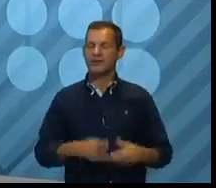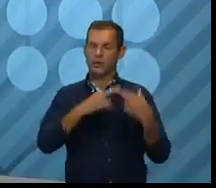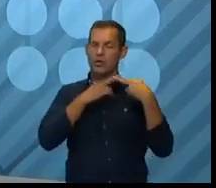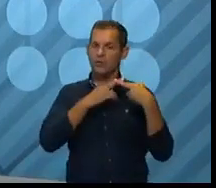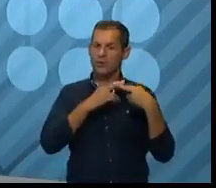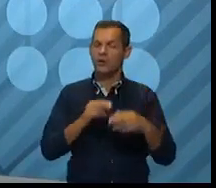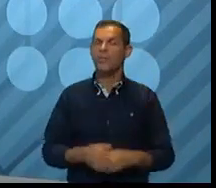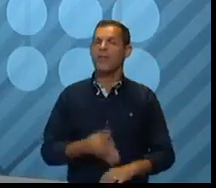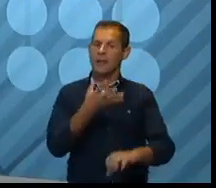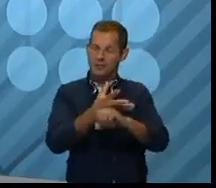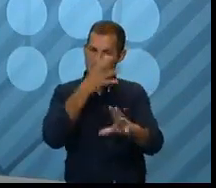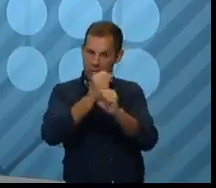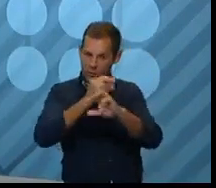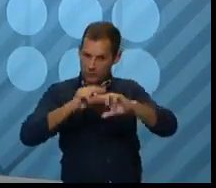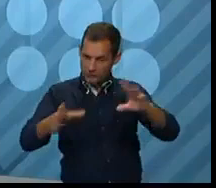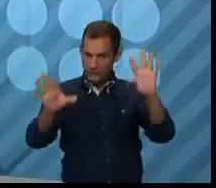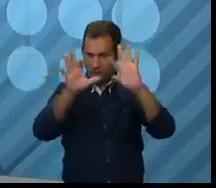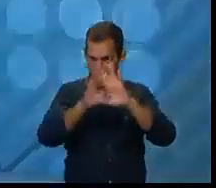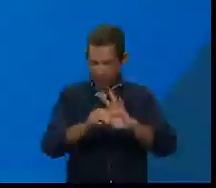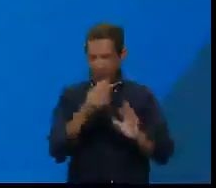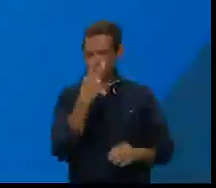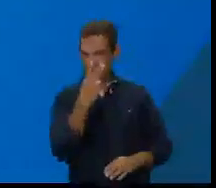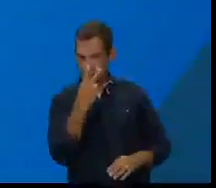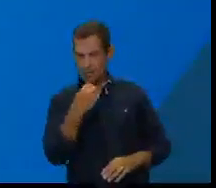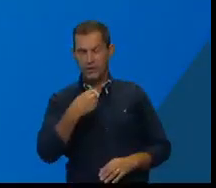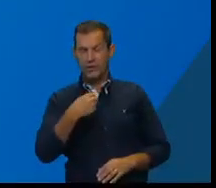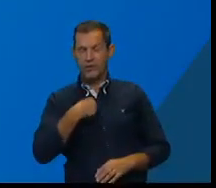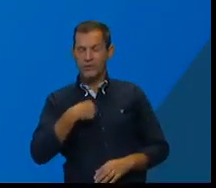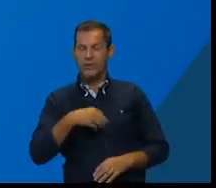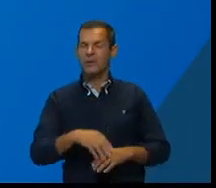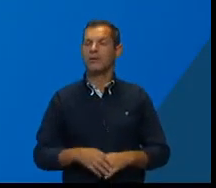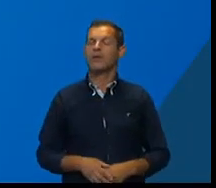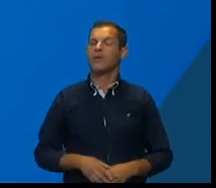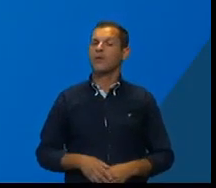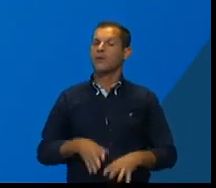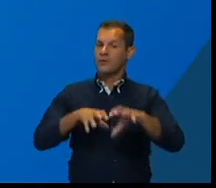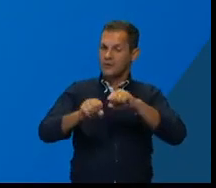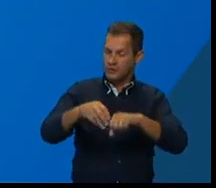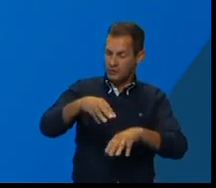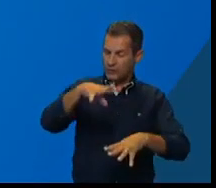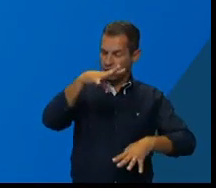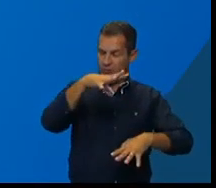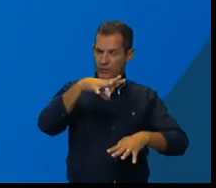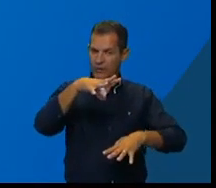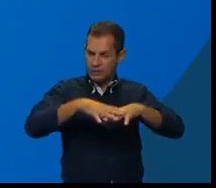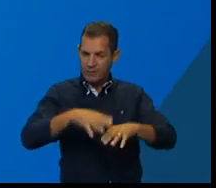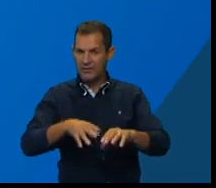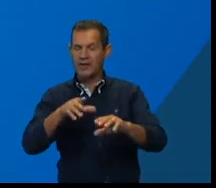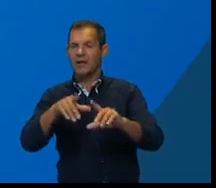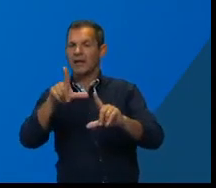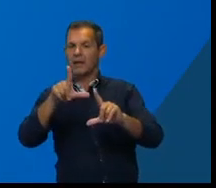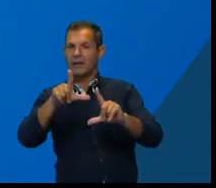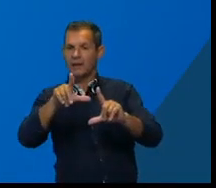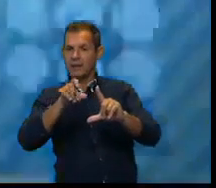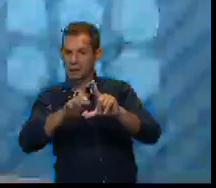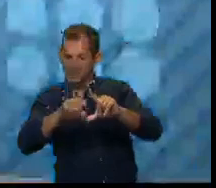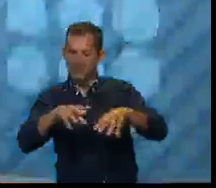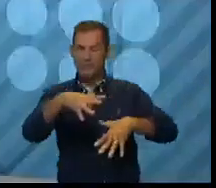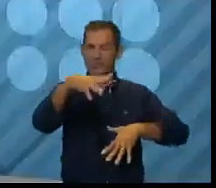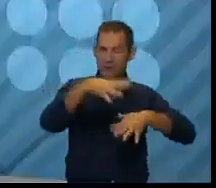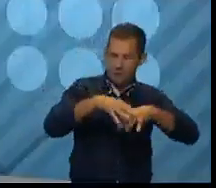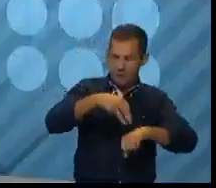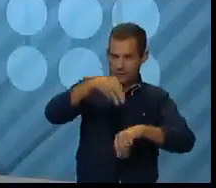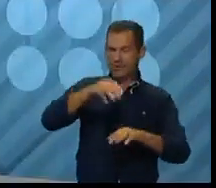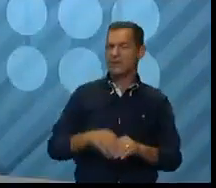disciplina de Cálculo Diferencial e Integral 2. Eu sou formada em Matemática, licenciada em Matemática, mestra e doutoranda em Ensino